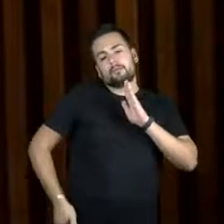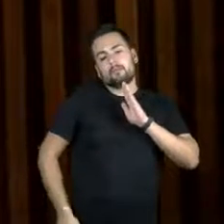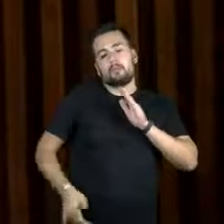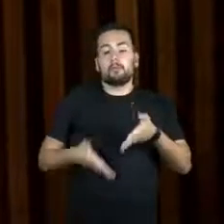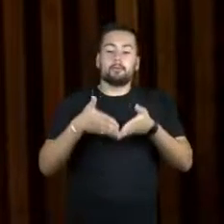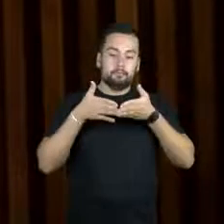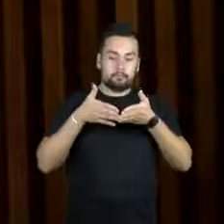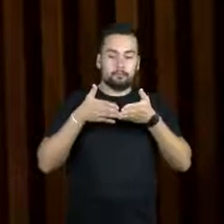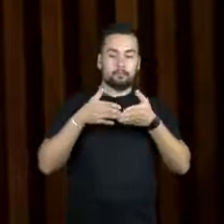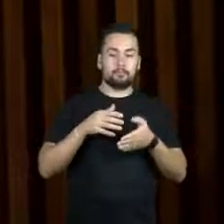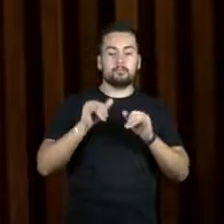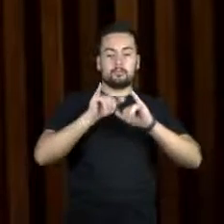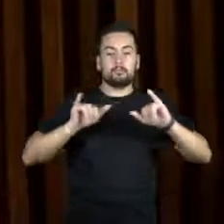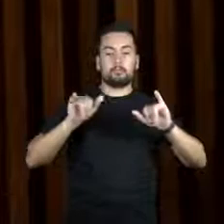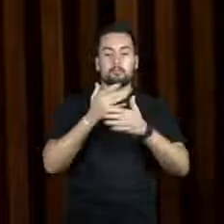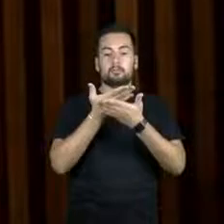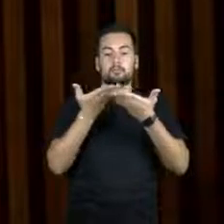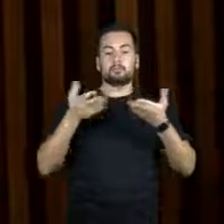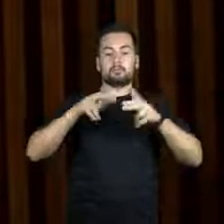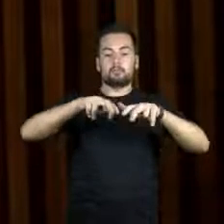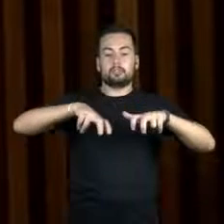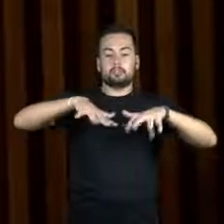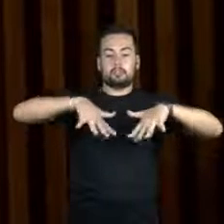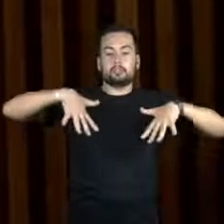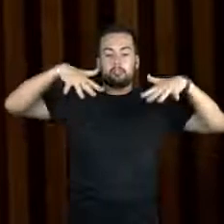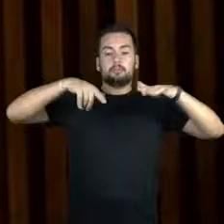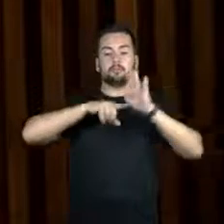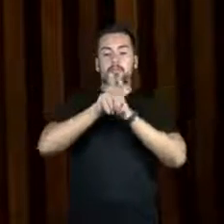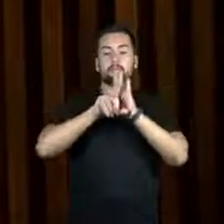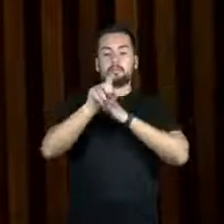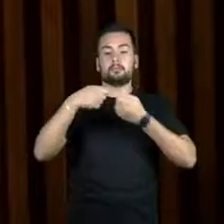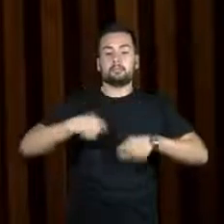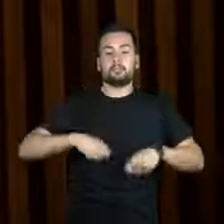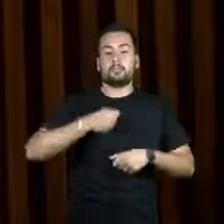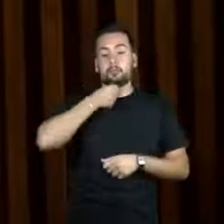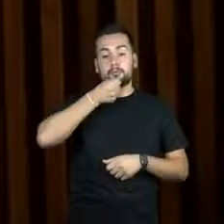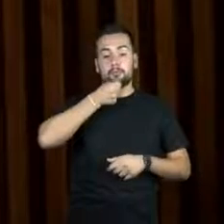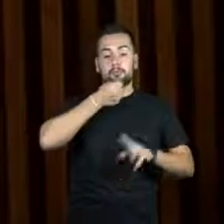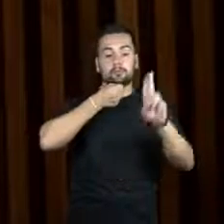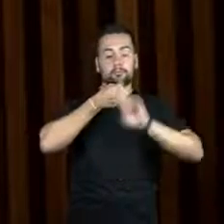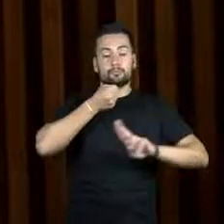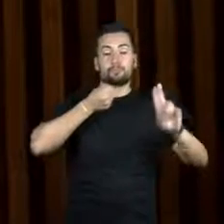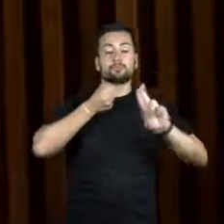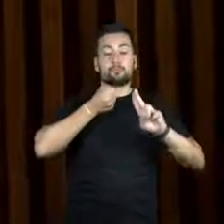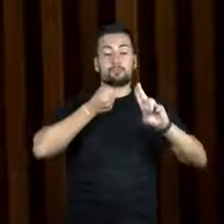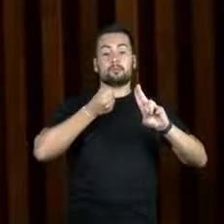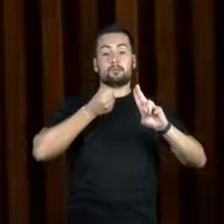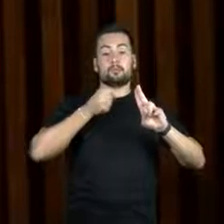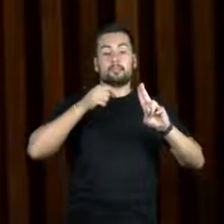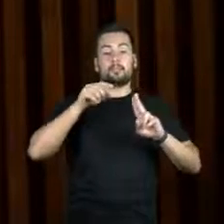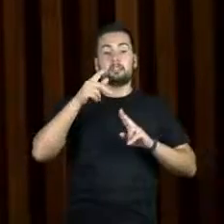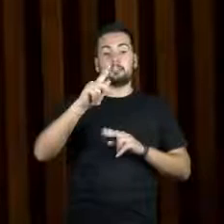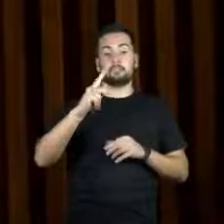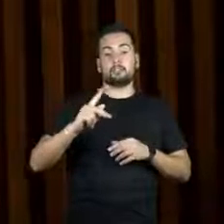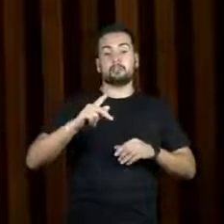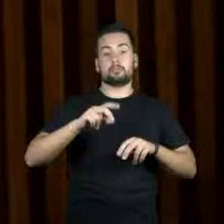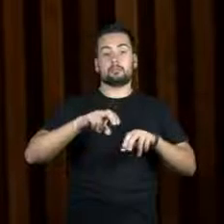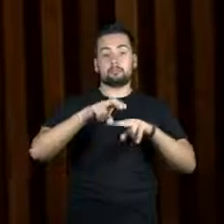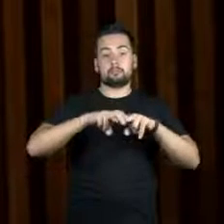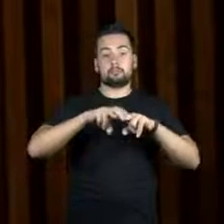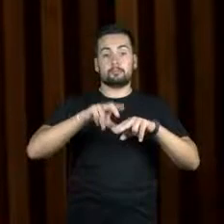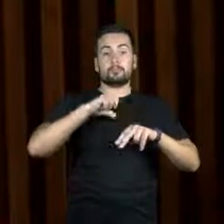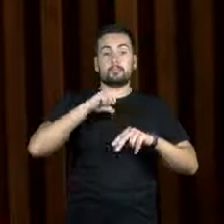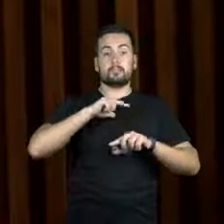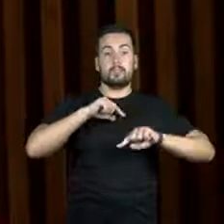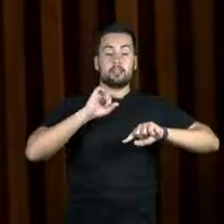Informamos a todos os participantes que estão aqui no auditório que, para fazer uma pergunta, você deve utilizar o microfone, igual esse aqui. Ele está instalado na sua poltrona. Para isso,